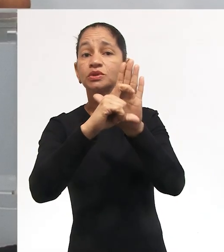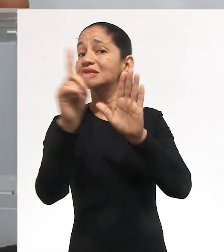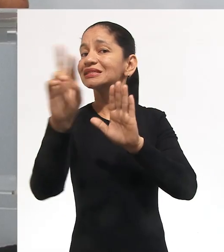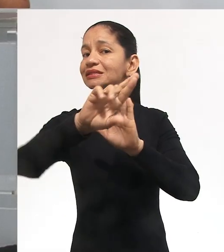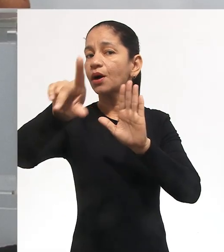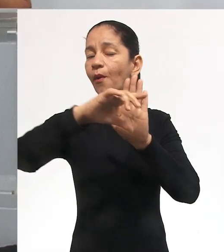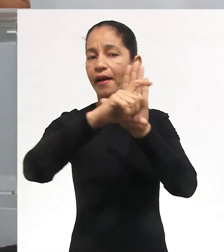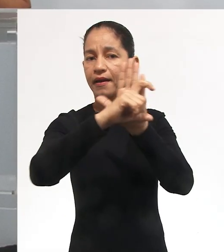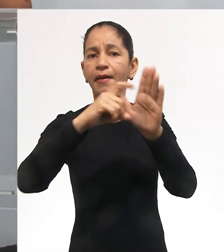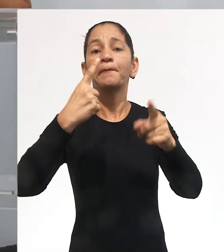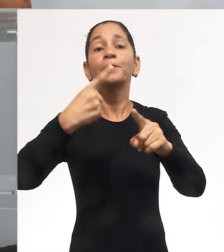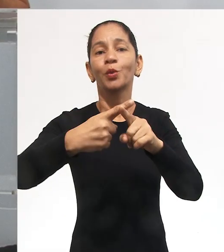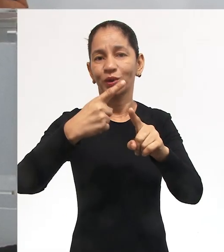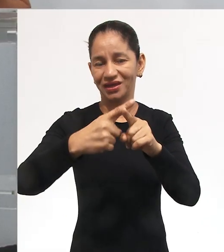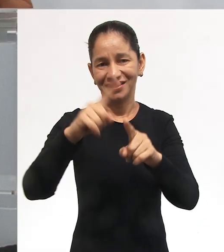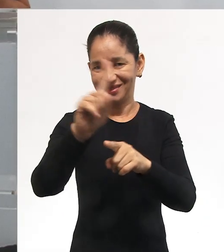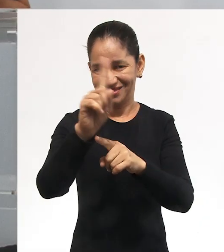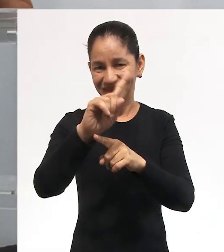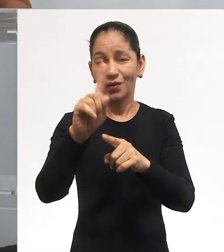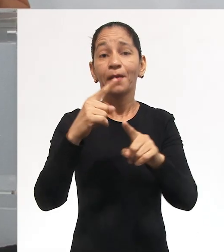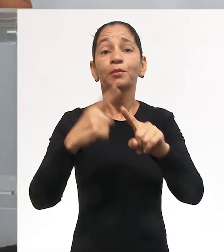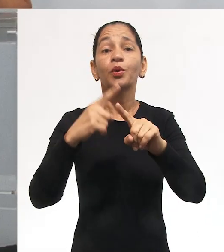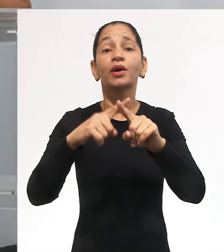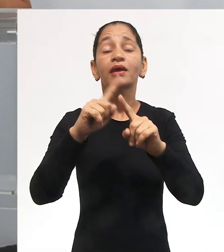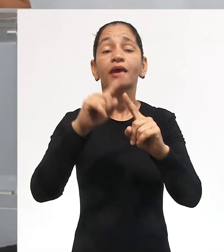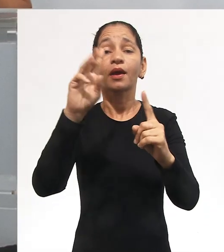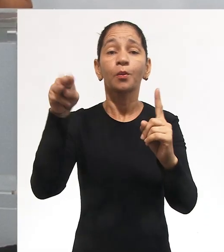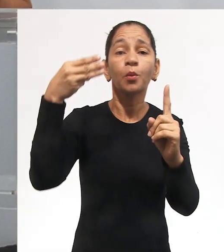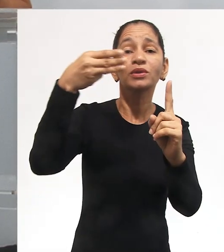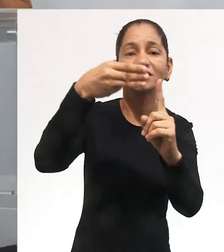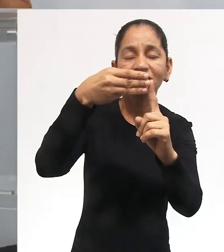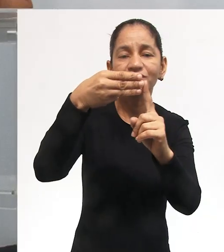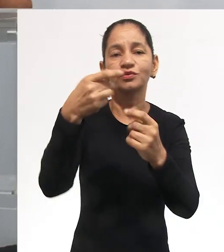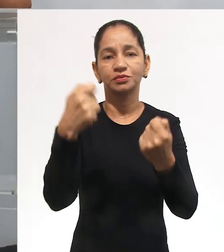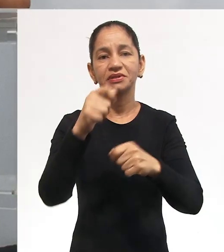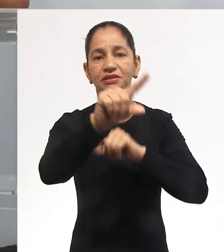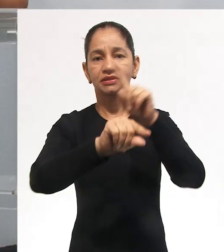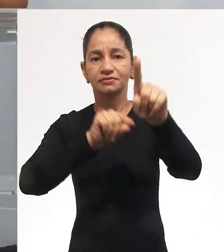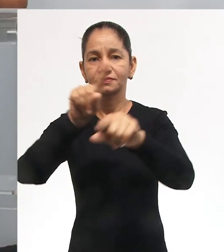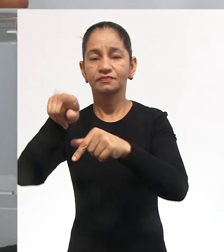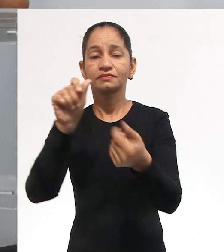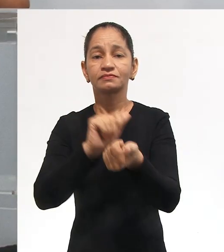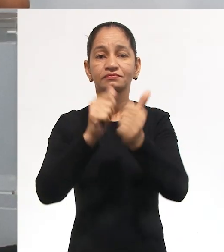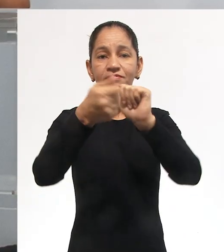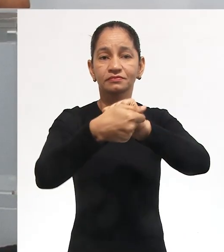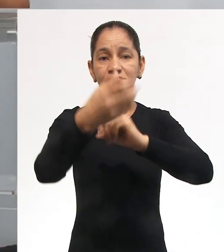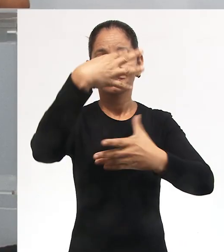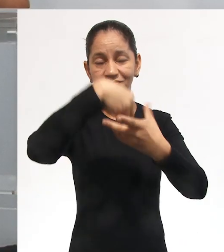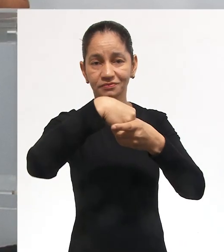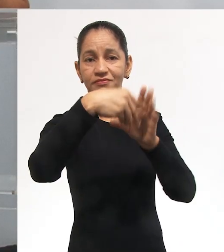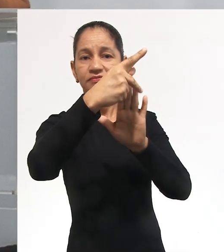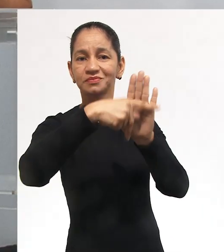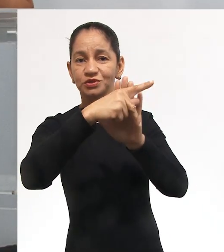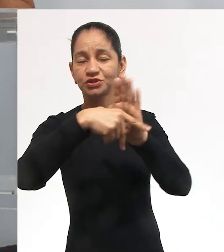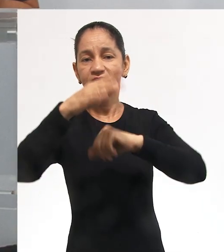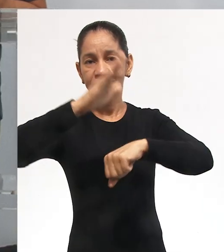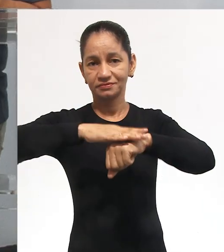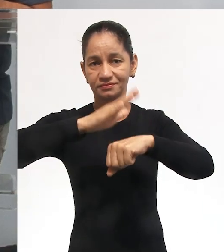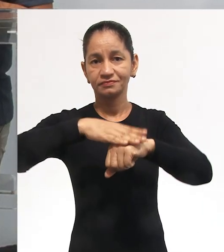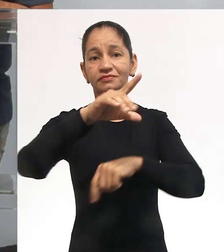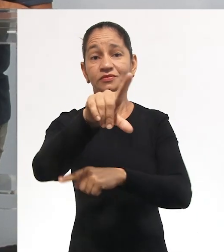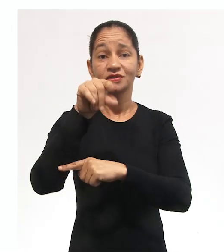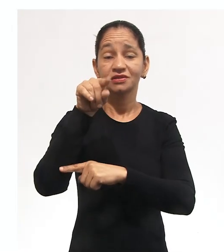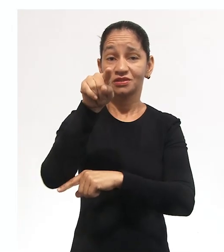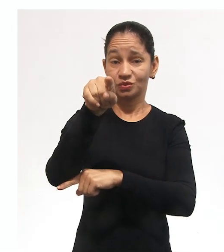conceito de pesquisa qualitativa, tá? É como esse conceito ele se adequa ao seu projeto, certo? Então, quando